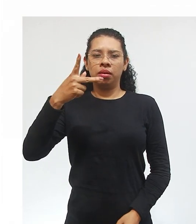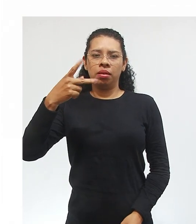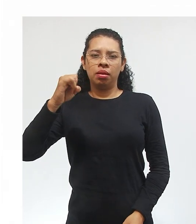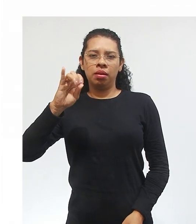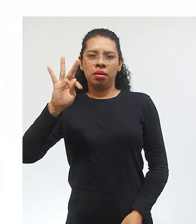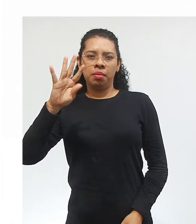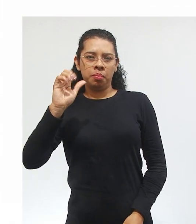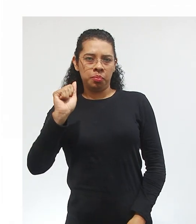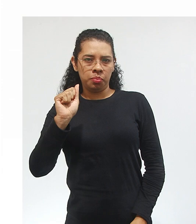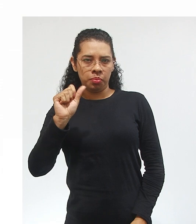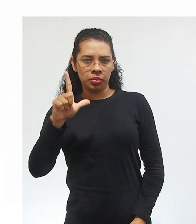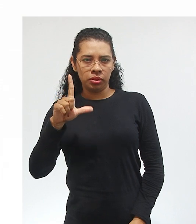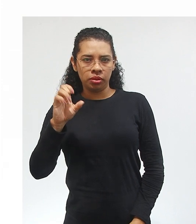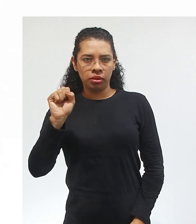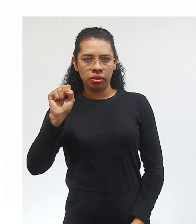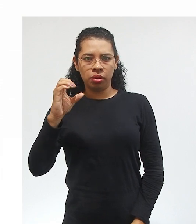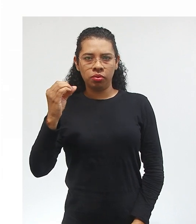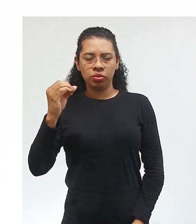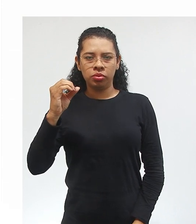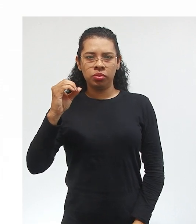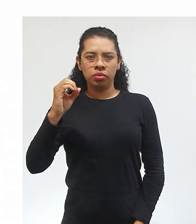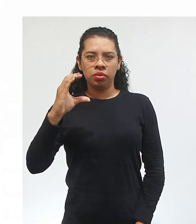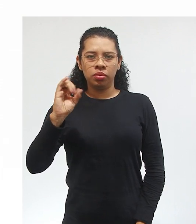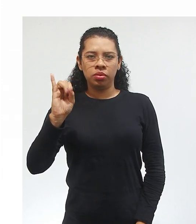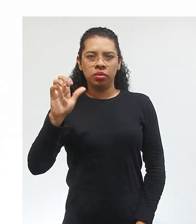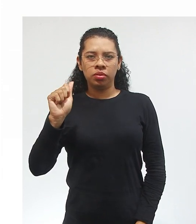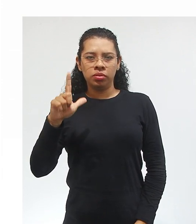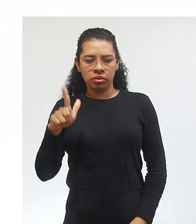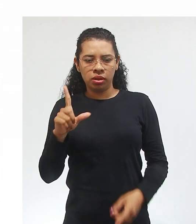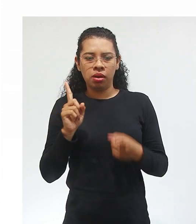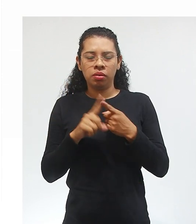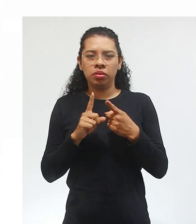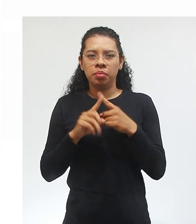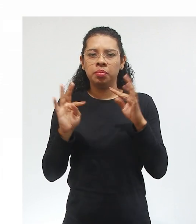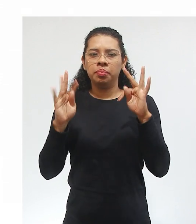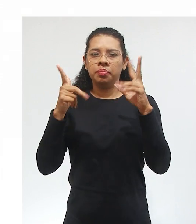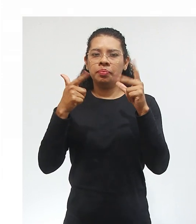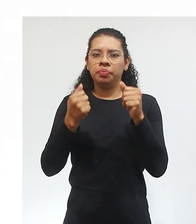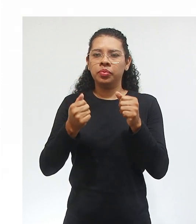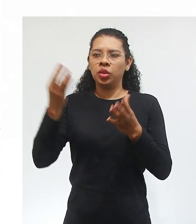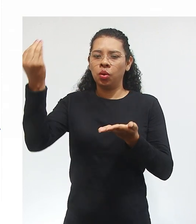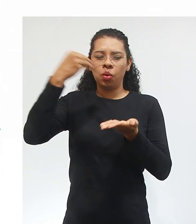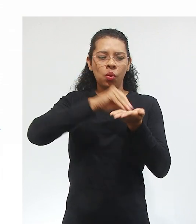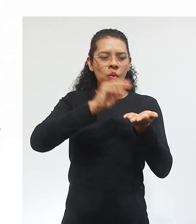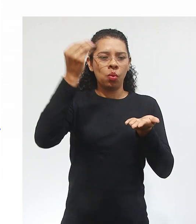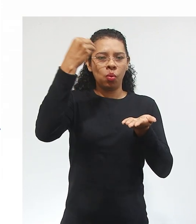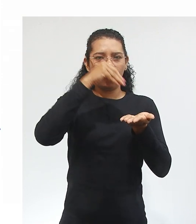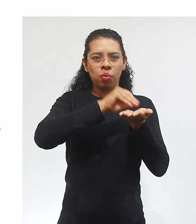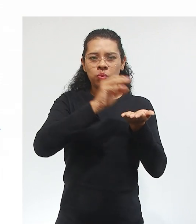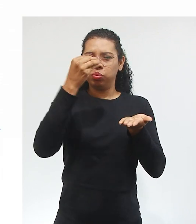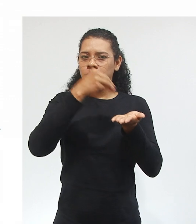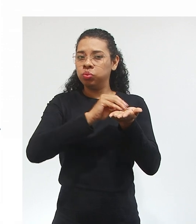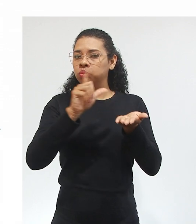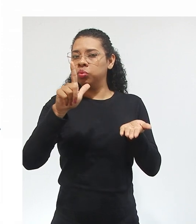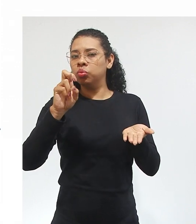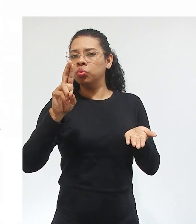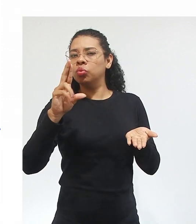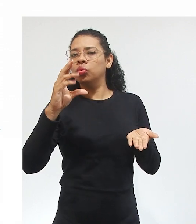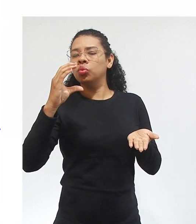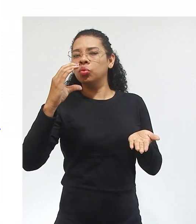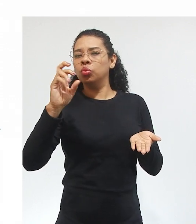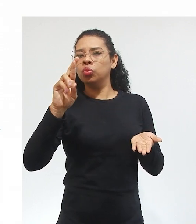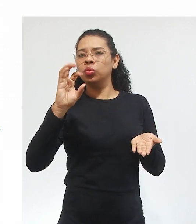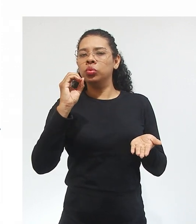social. Só que tem uma diferença aqui, que é os lucros acumulados, que eu vou lançar aqui no meu